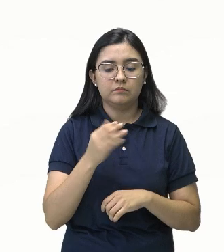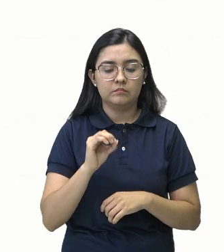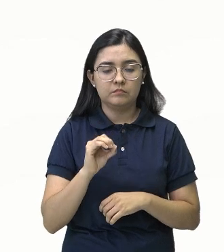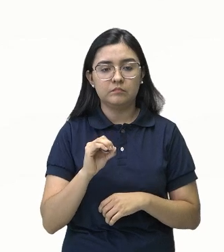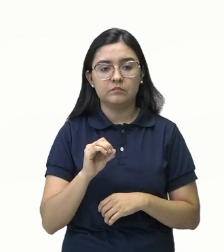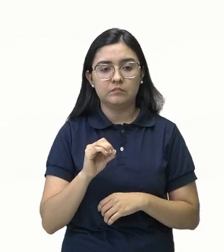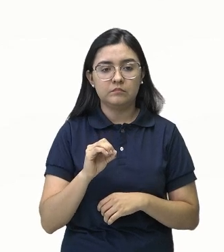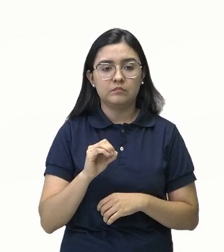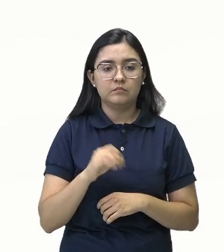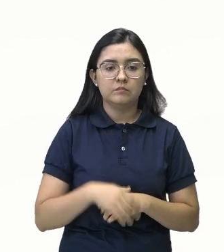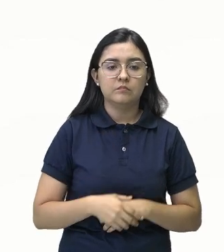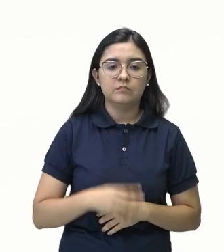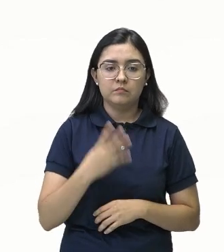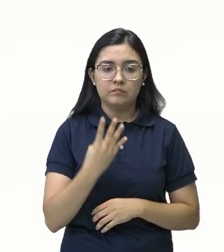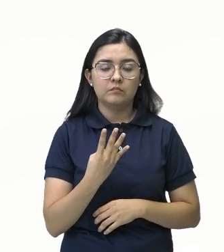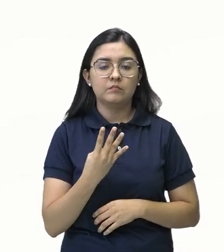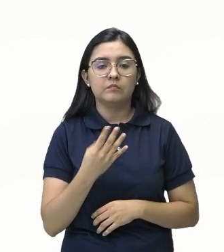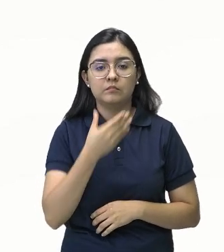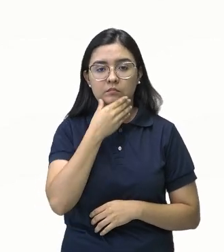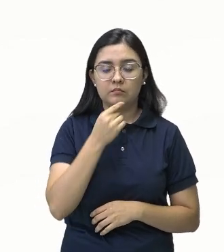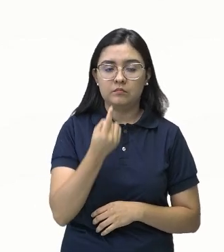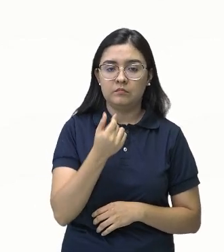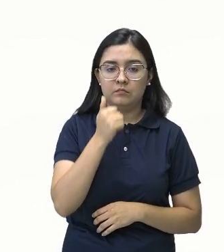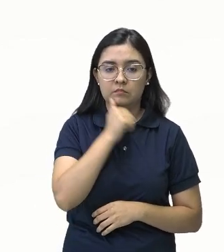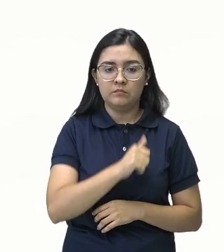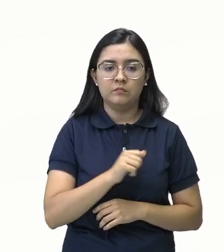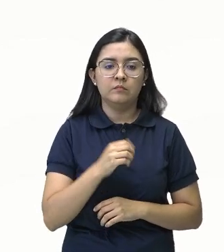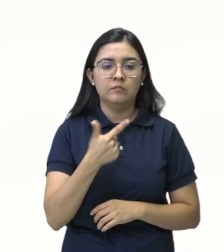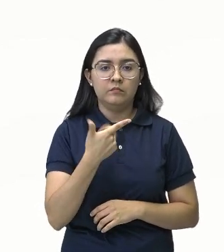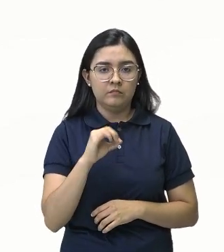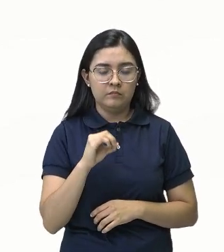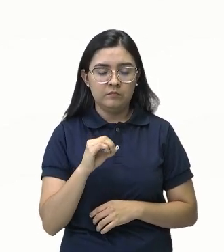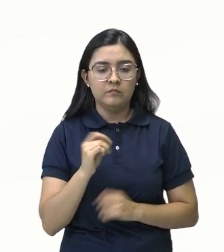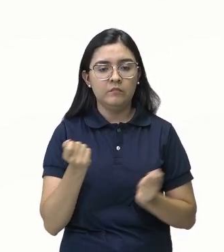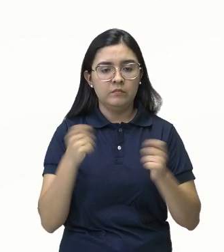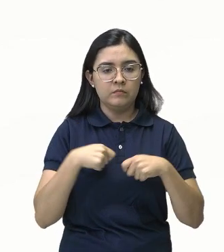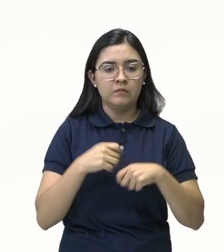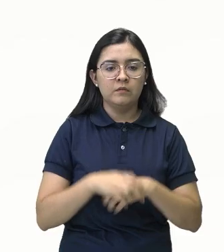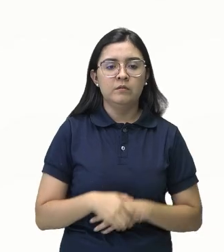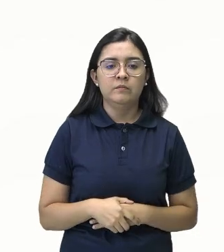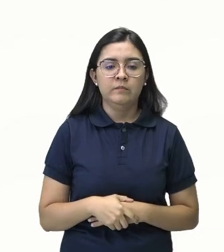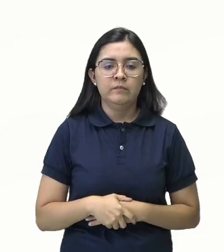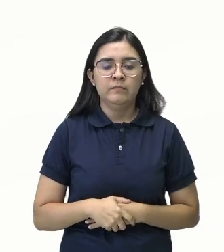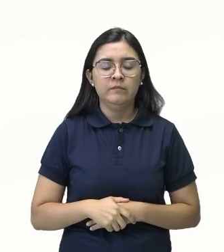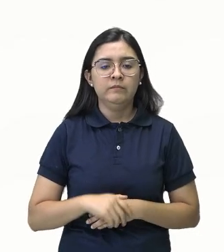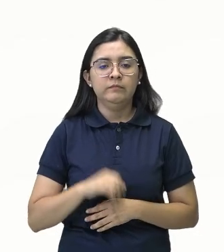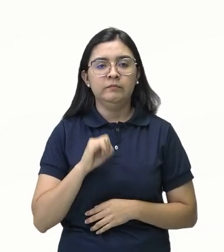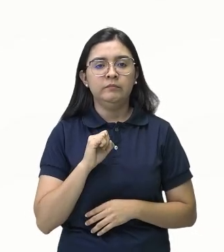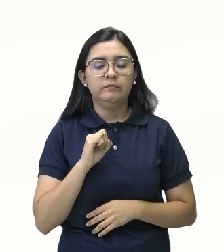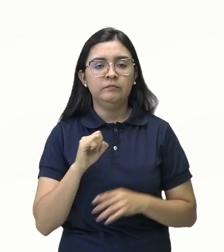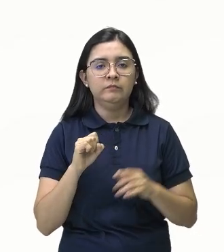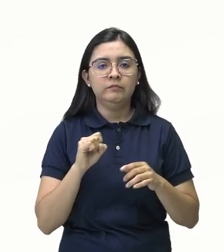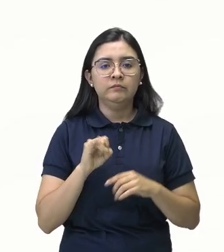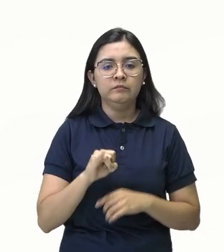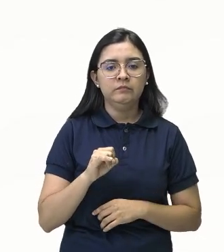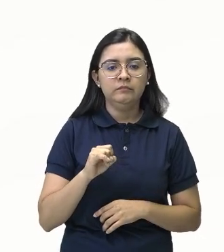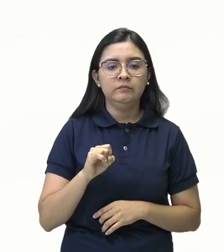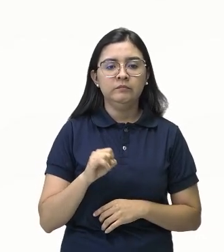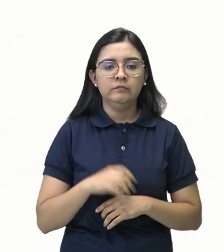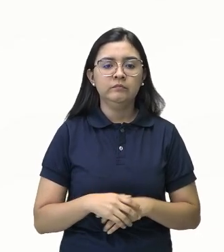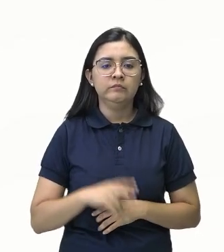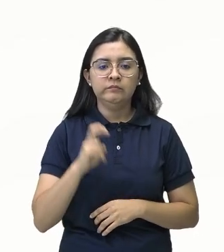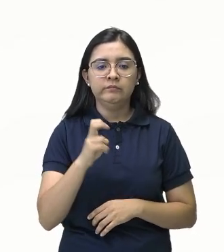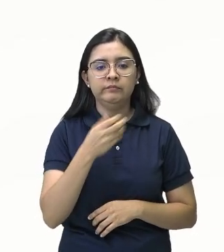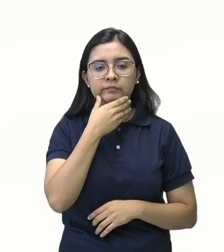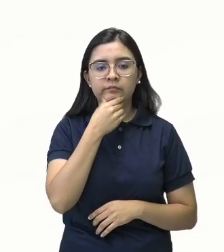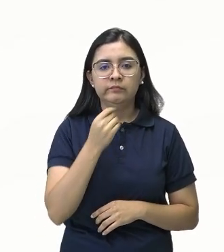Sendo 4 homens e 1 mulher, eu posso fazer isso de 20 maneiras diferentes. E, sendo os 5 homens, eu